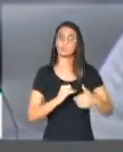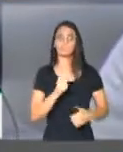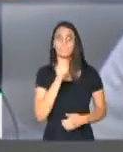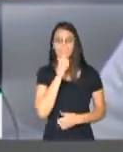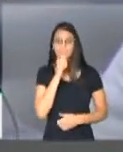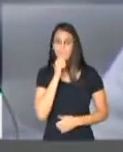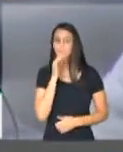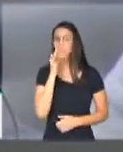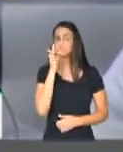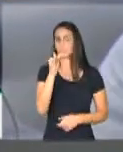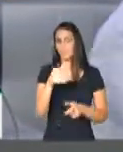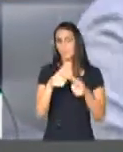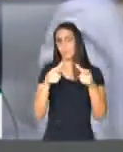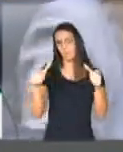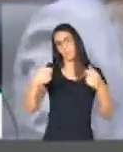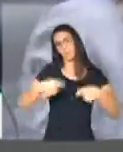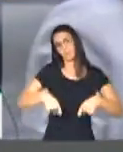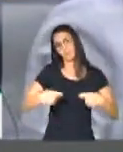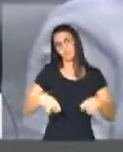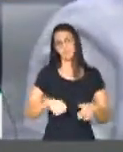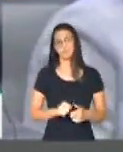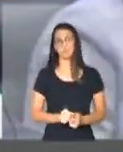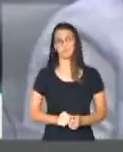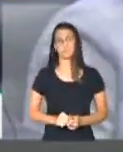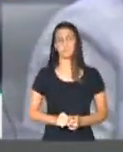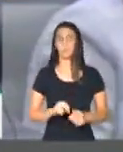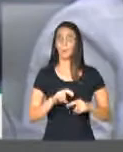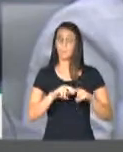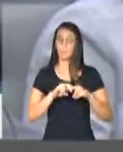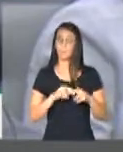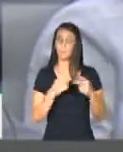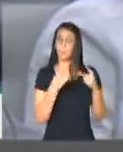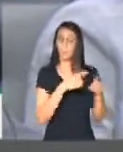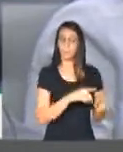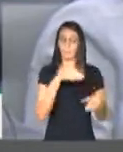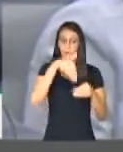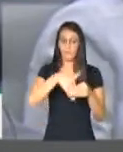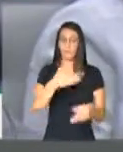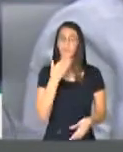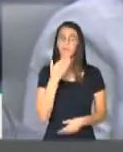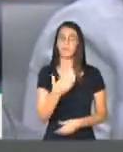outras instituições afim. Por isso, a oposição vota sim. Aqueles que forem...